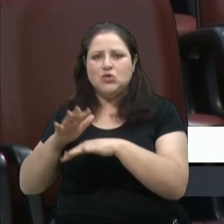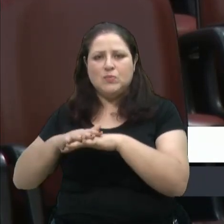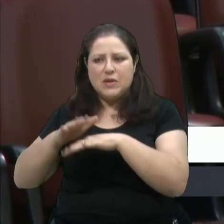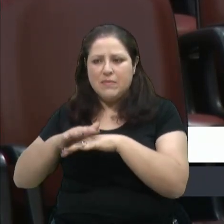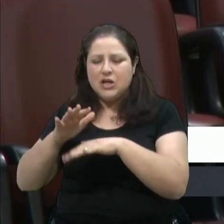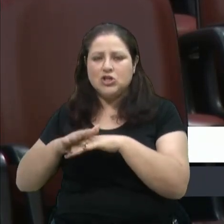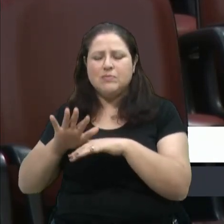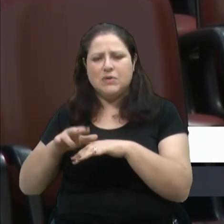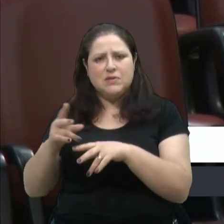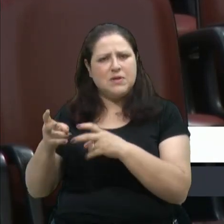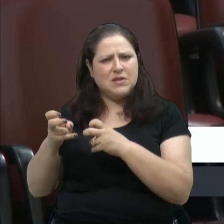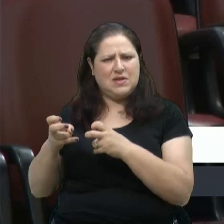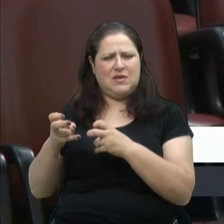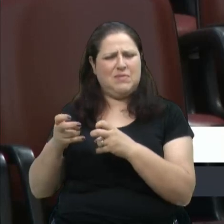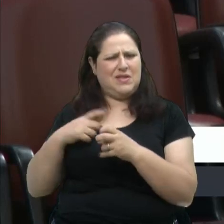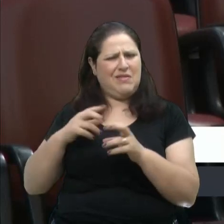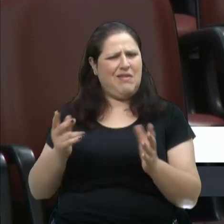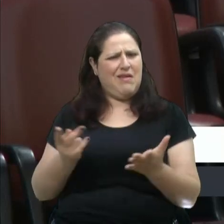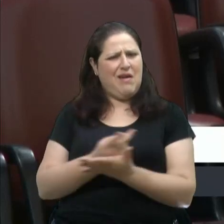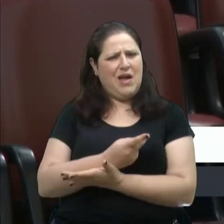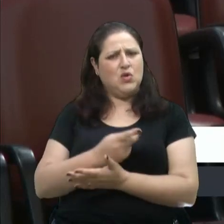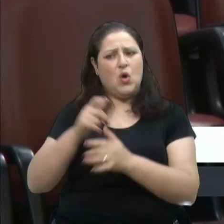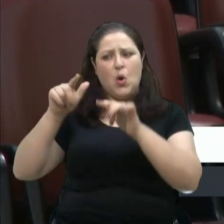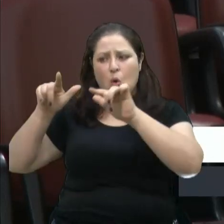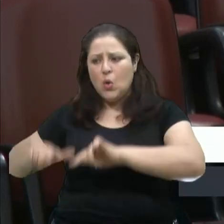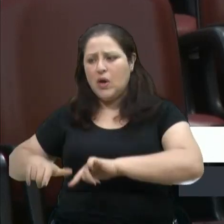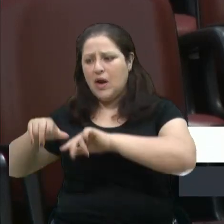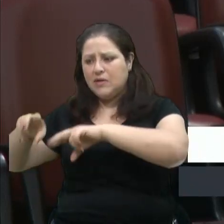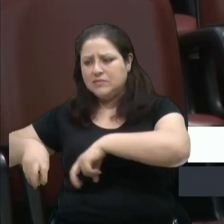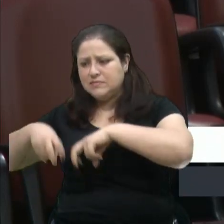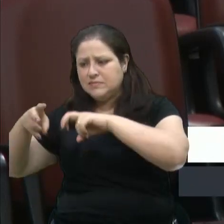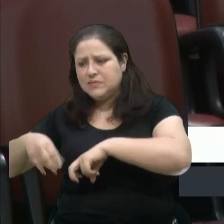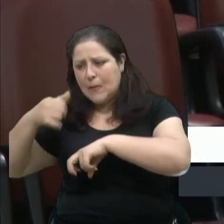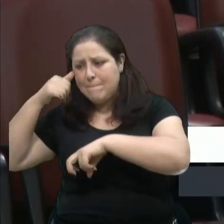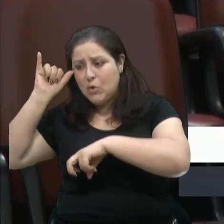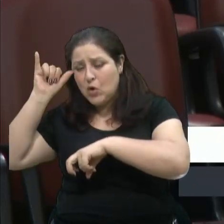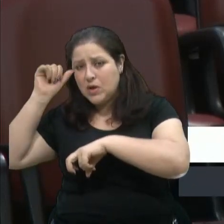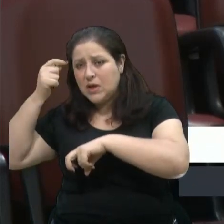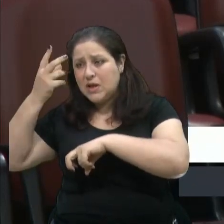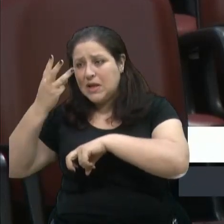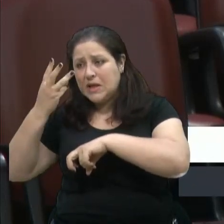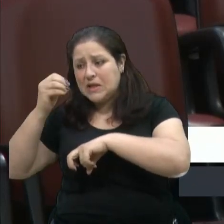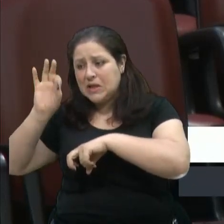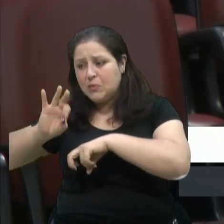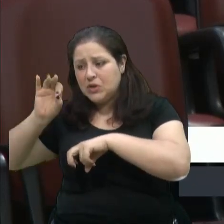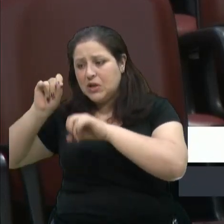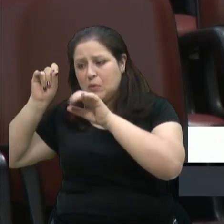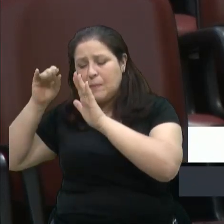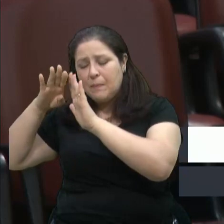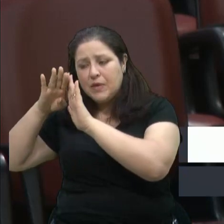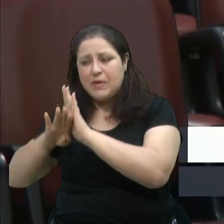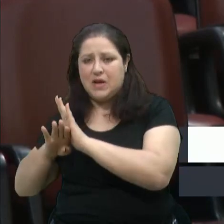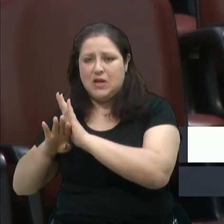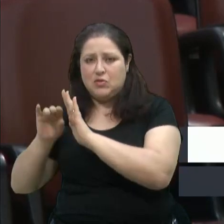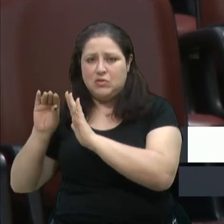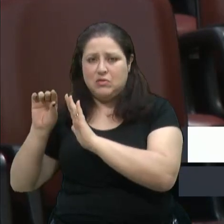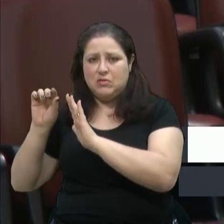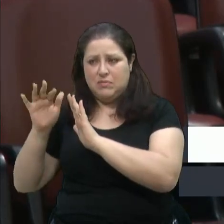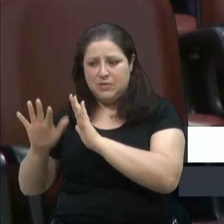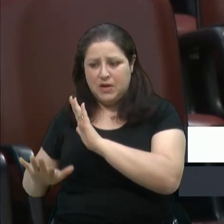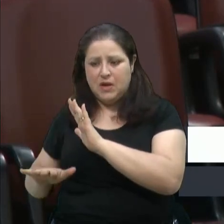no campo o boi custa 30% mais barato do frigorífico até o açougue tá o mesmo preço